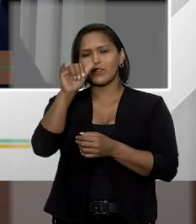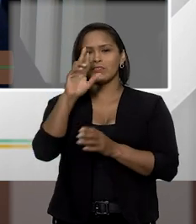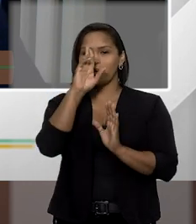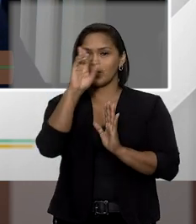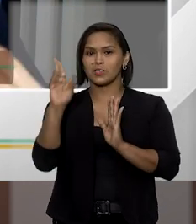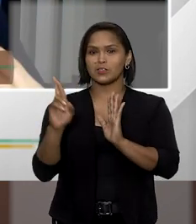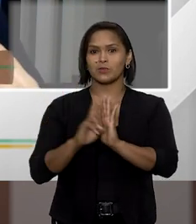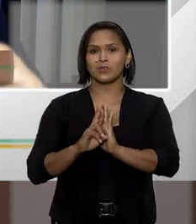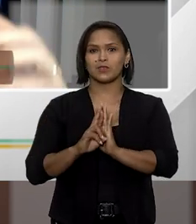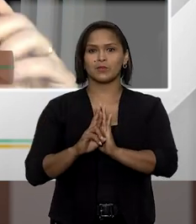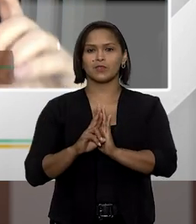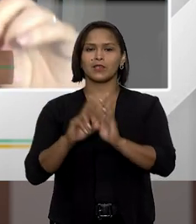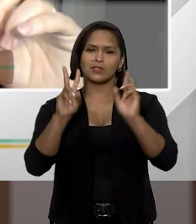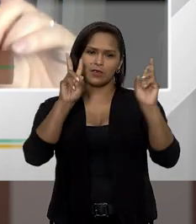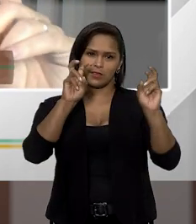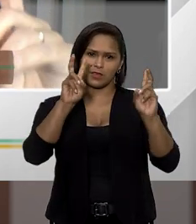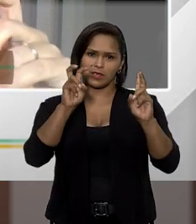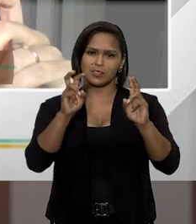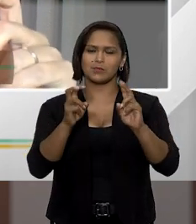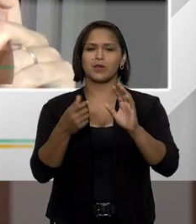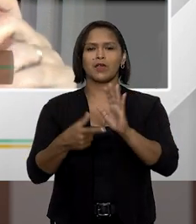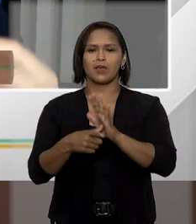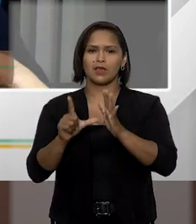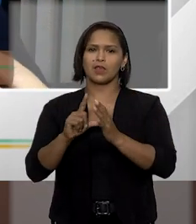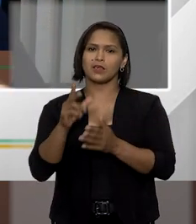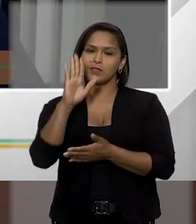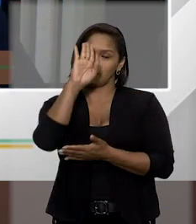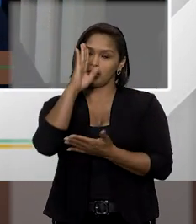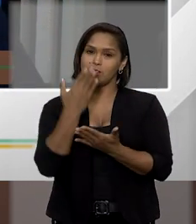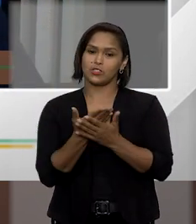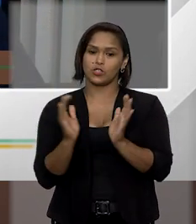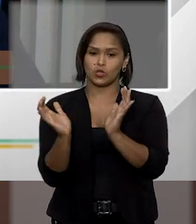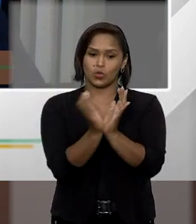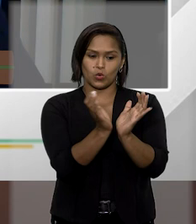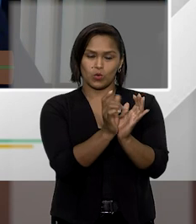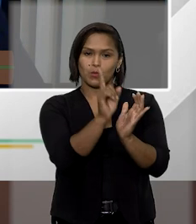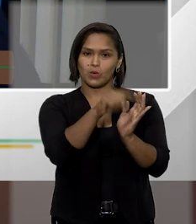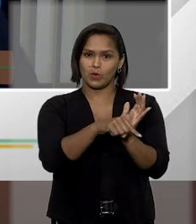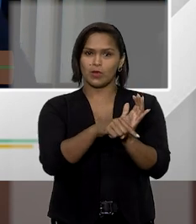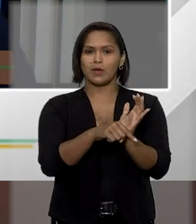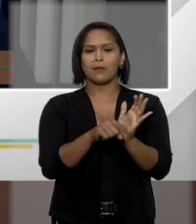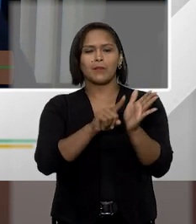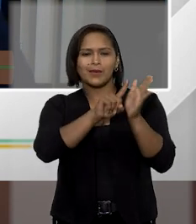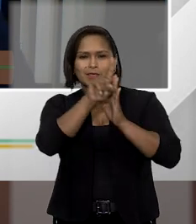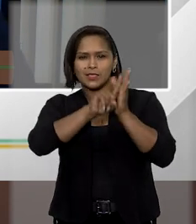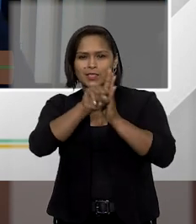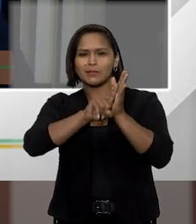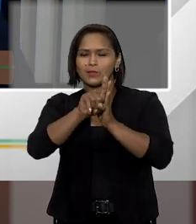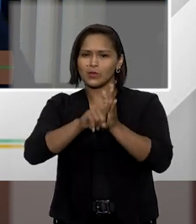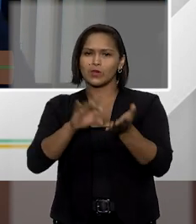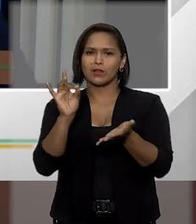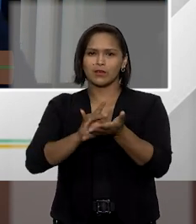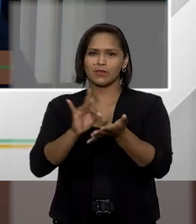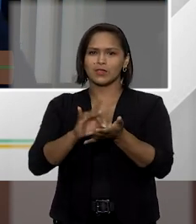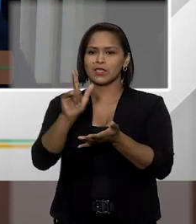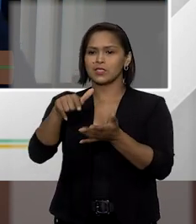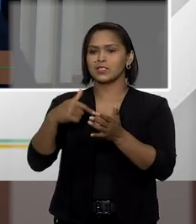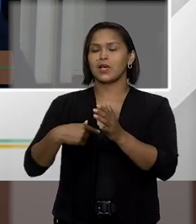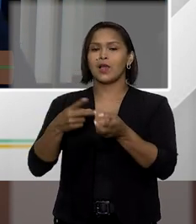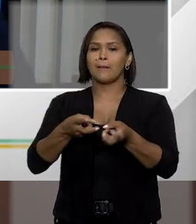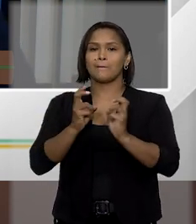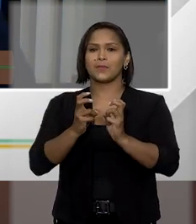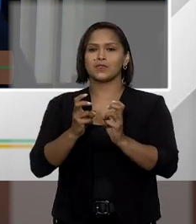uma responsabilidade, vou pôr entre aspas, tá? Presumida do ente coletivo, para depurar os elementos capazes de